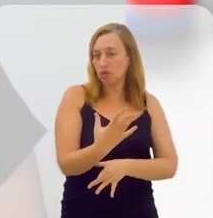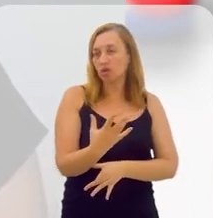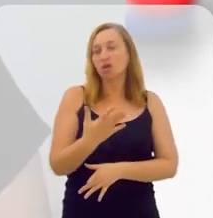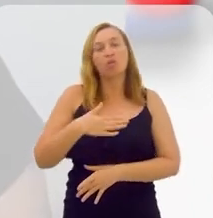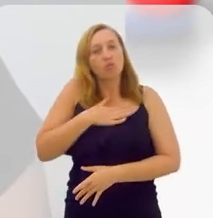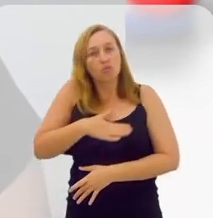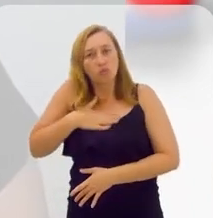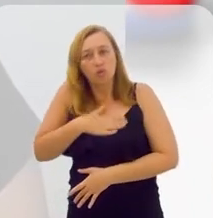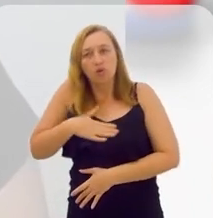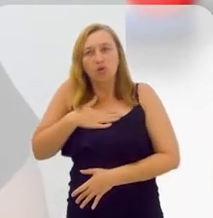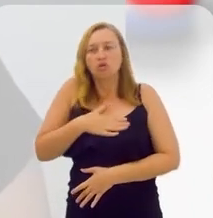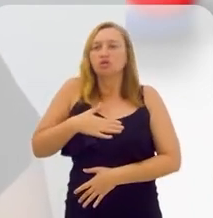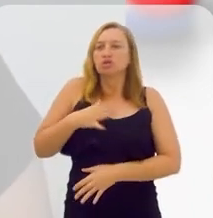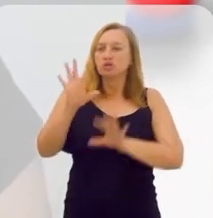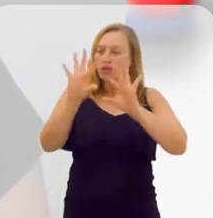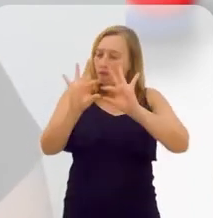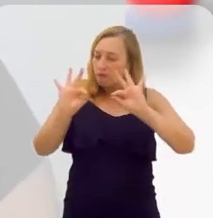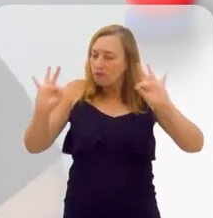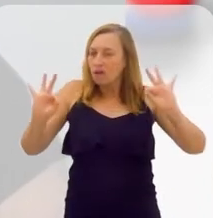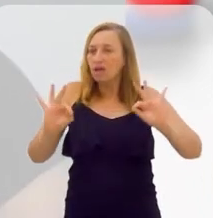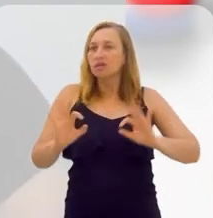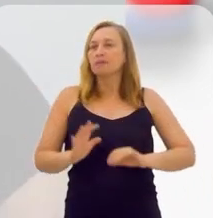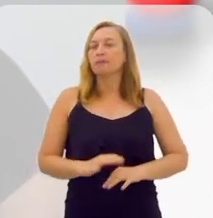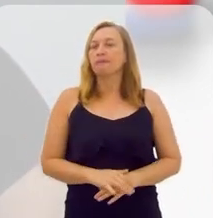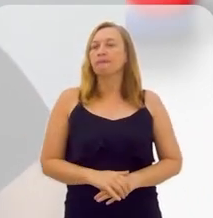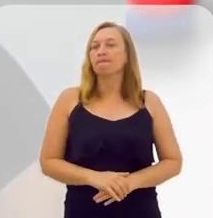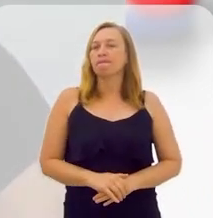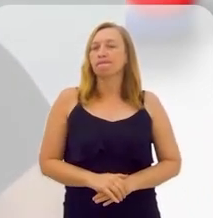produz. E eu gosto muito de uma frase